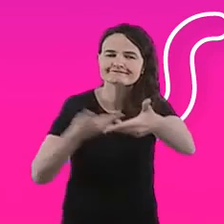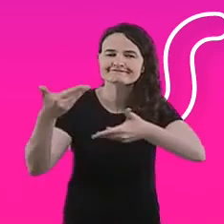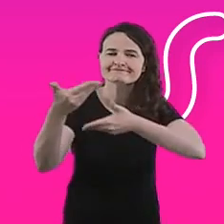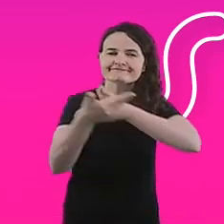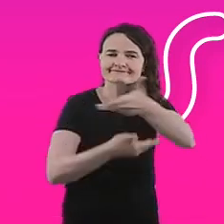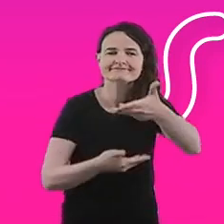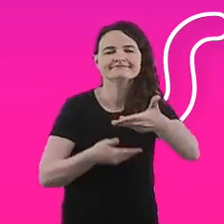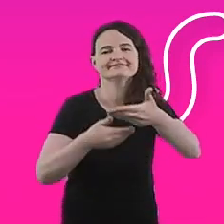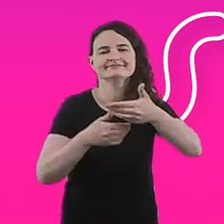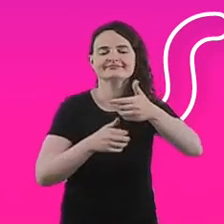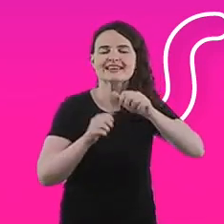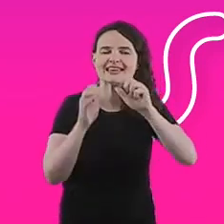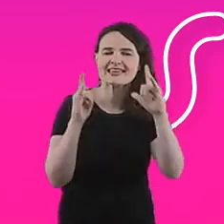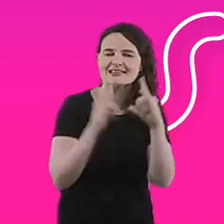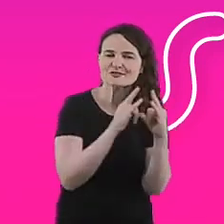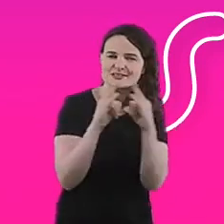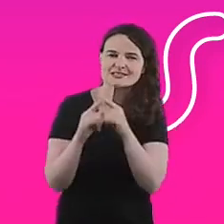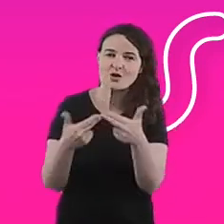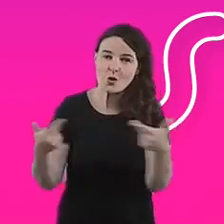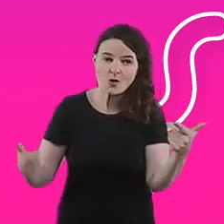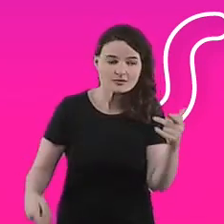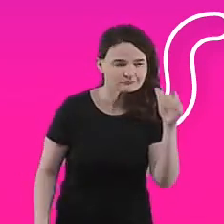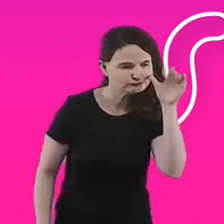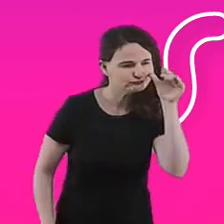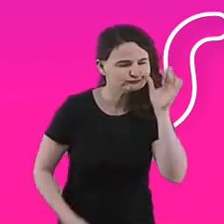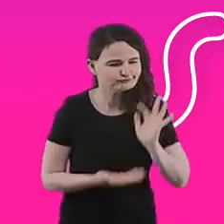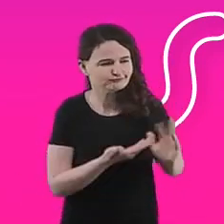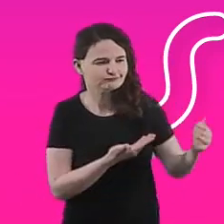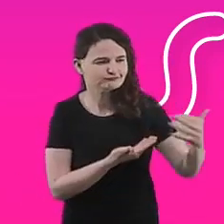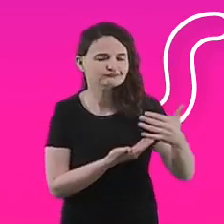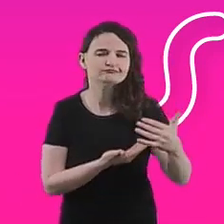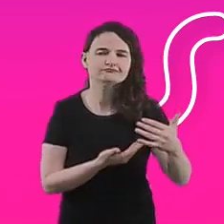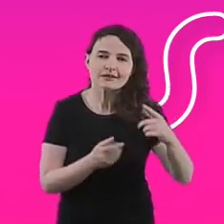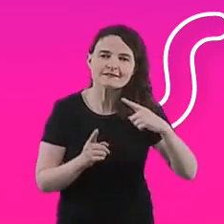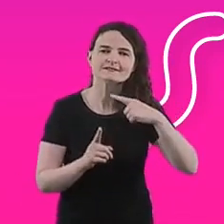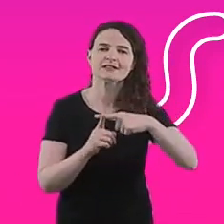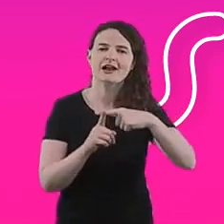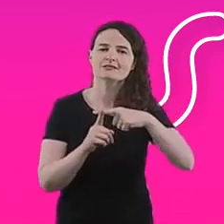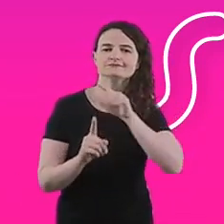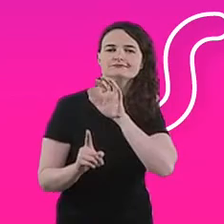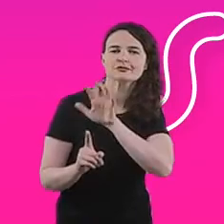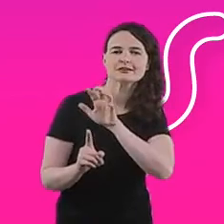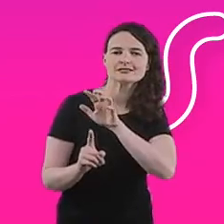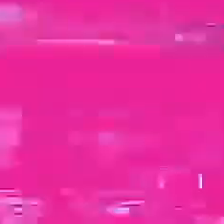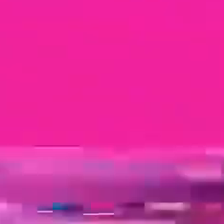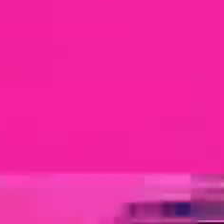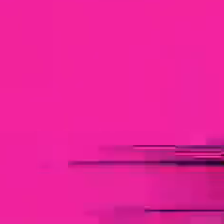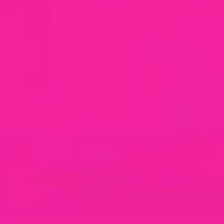para os dados, querendo causar cada vez mais um impacto social positivo aí no Brasil e no mundo. Obrigado, gente.